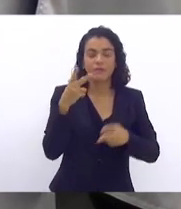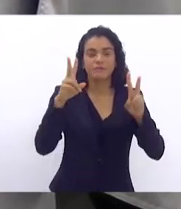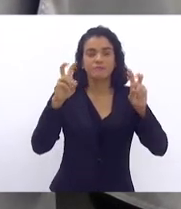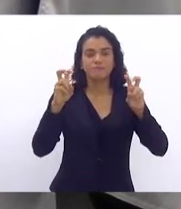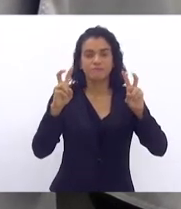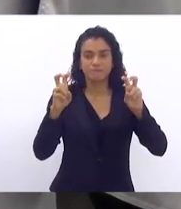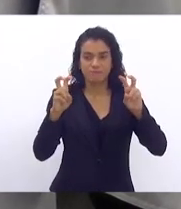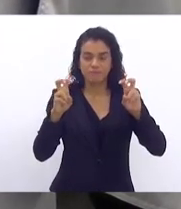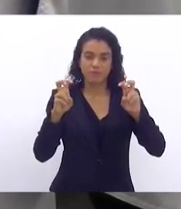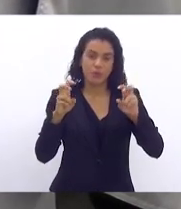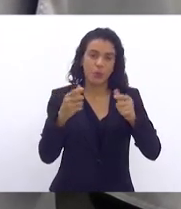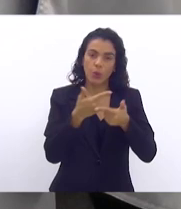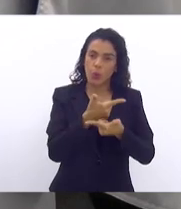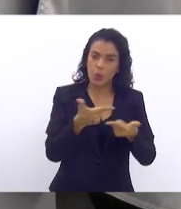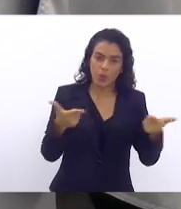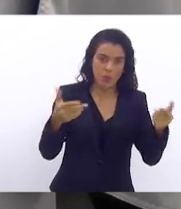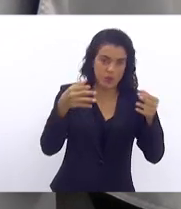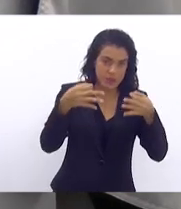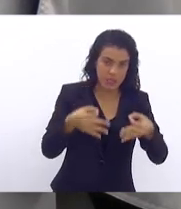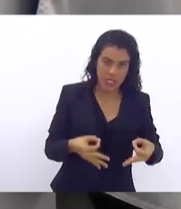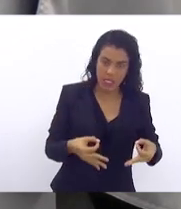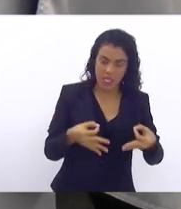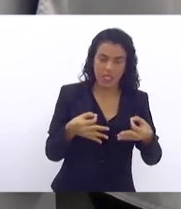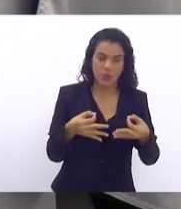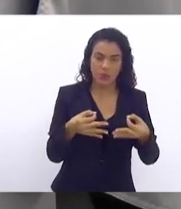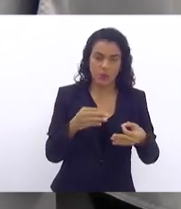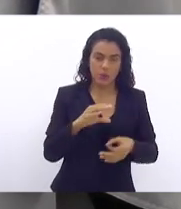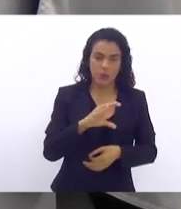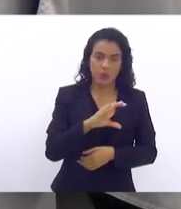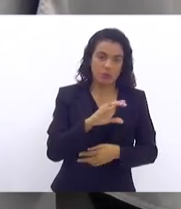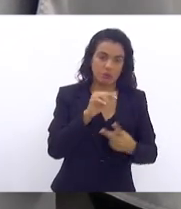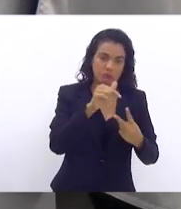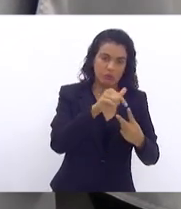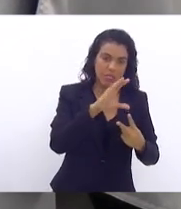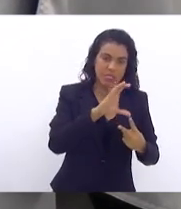questão: ah, não deu certo no CEPERJ, não deu certo em outro lugar.